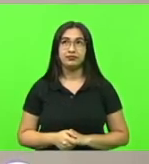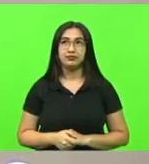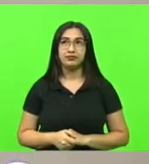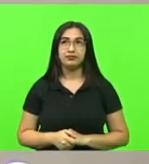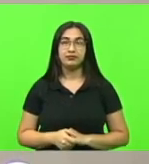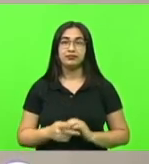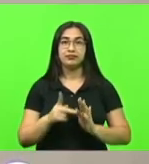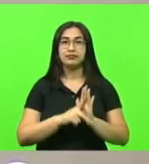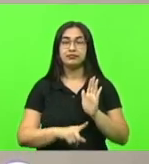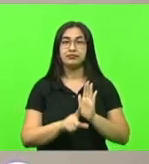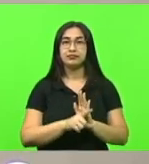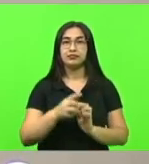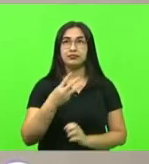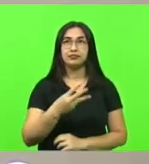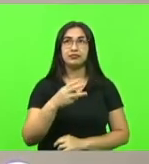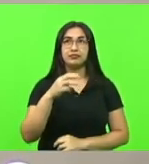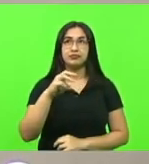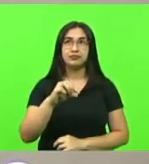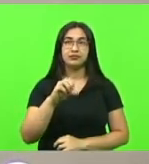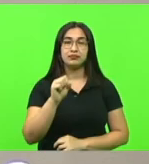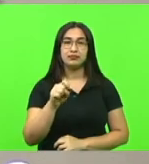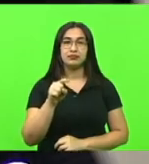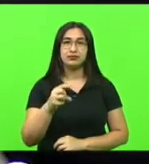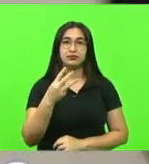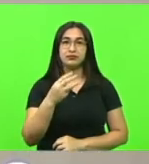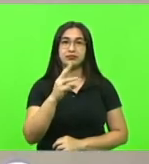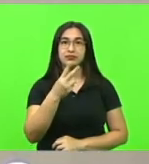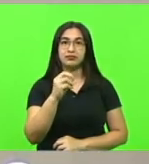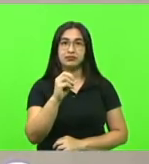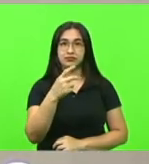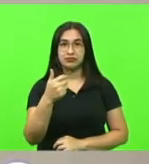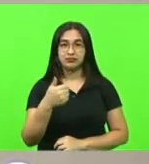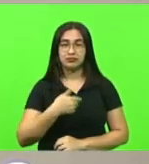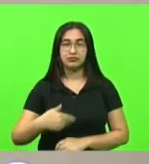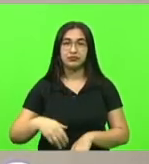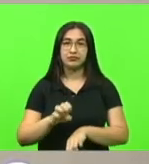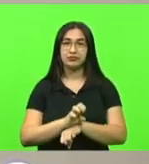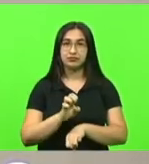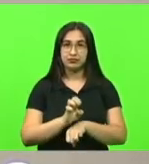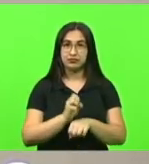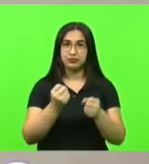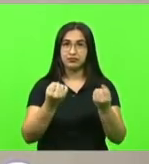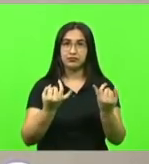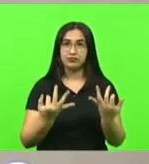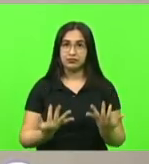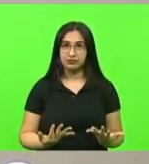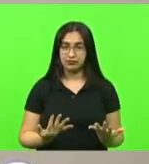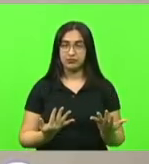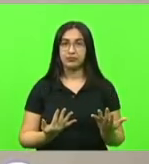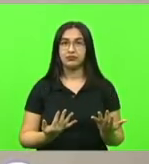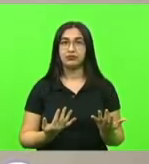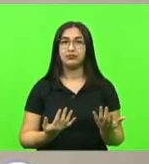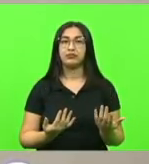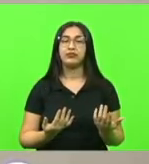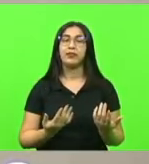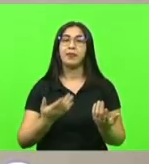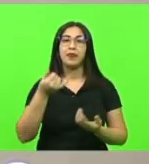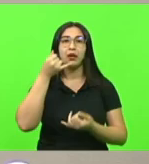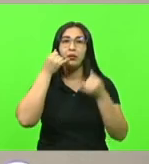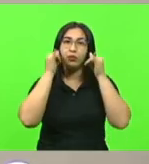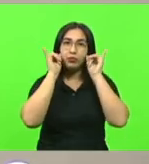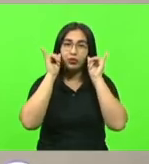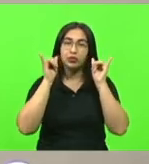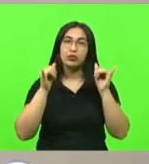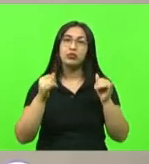Projeto de lei 398.3 de 2021. Autor, governo do Estado, dispõe sobre o ingresso de bovinos e bubalinos no